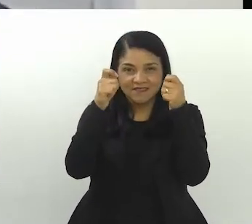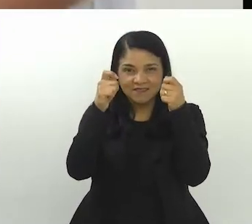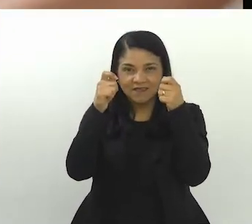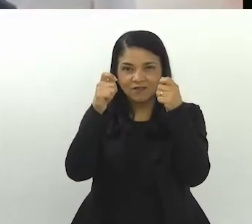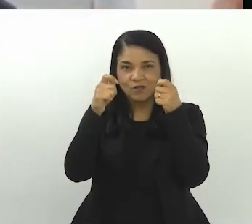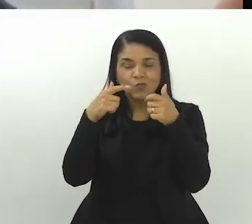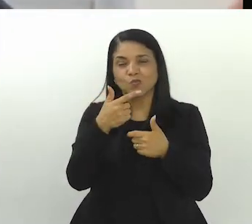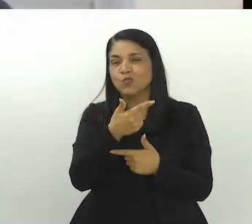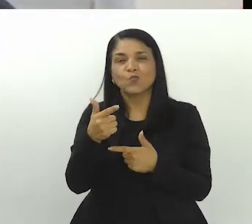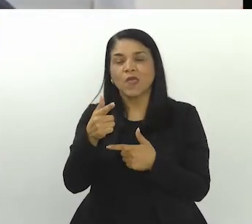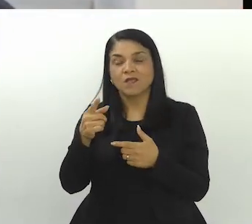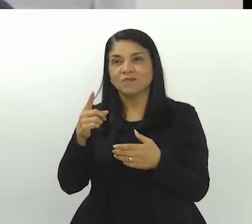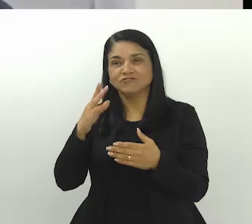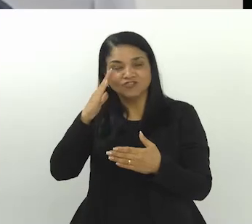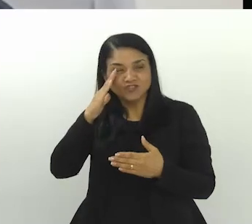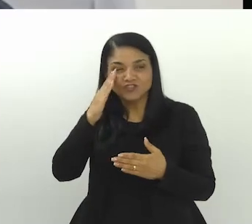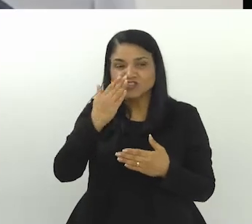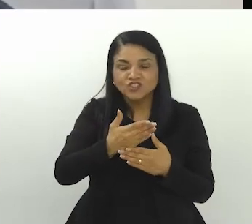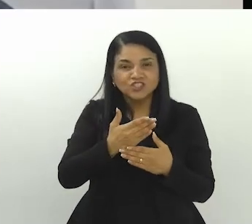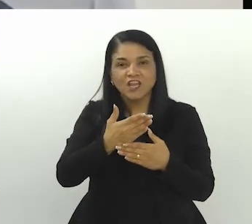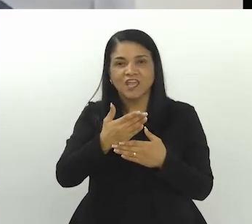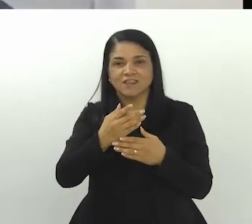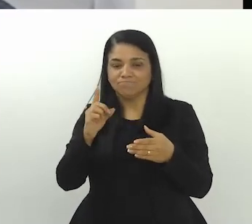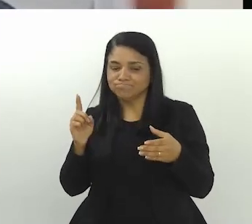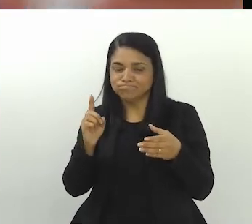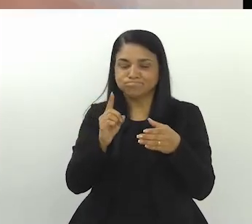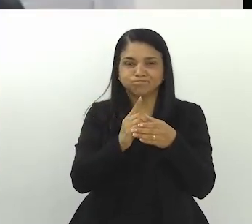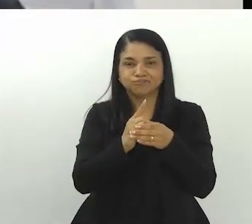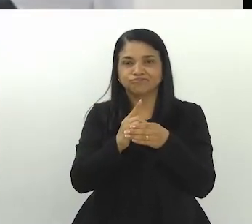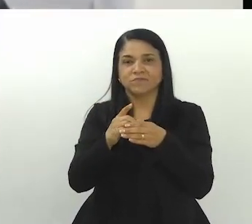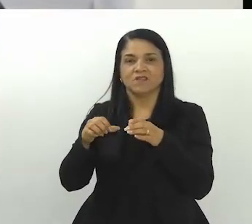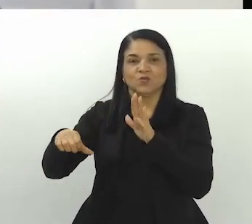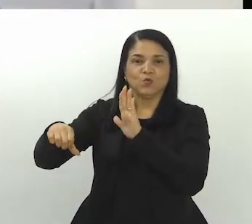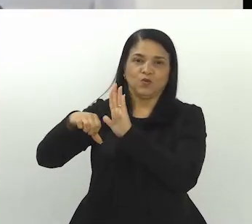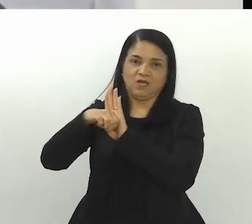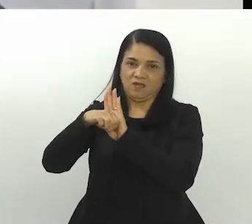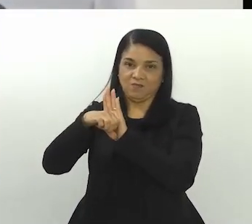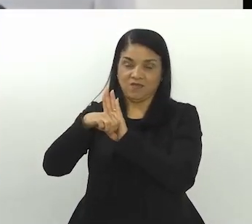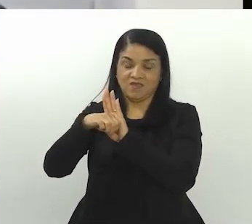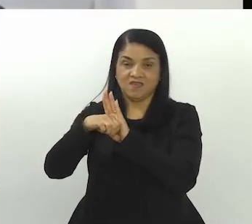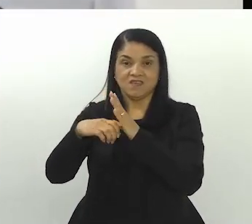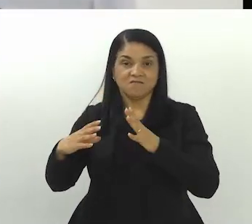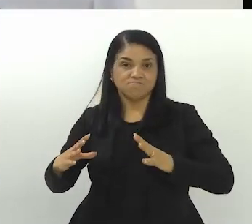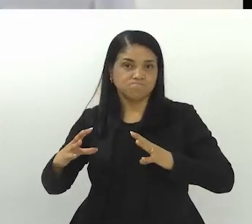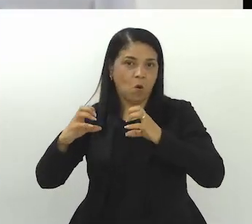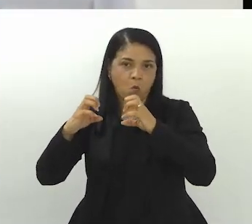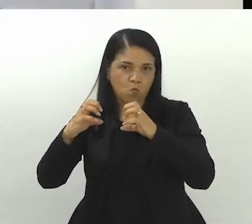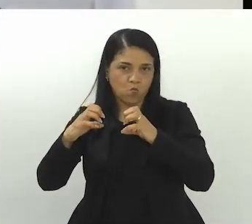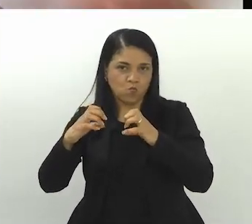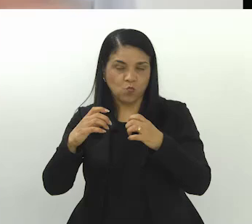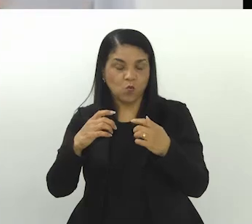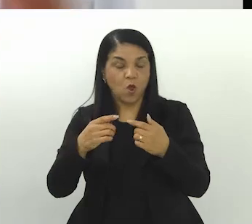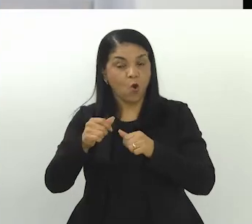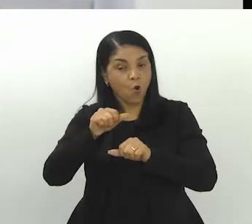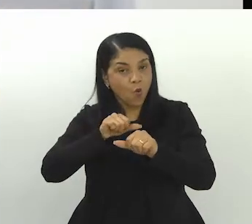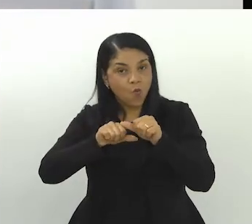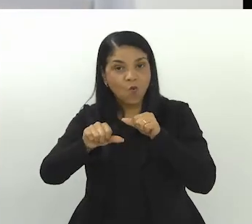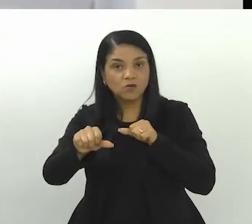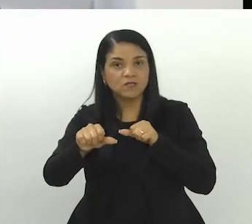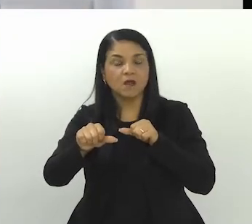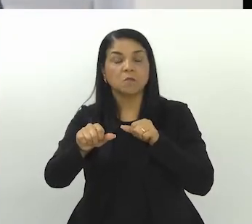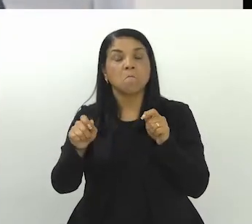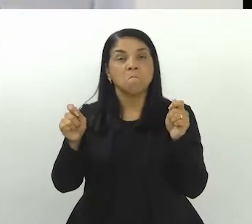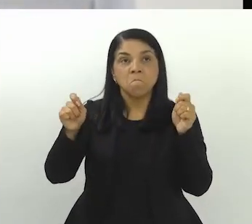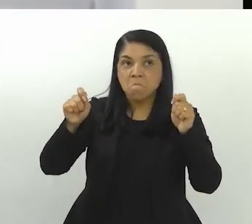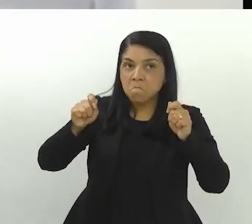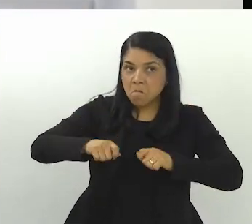entre infiltração do crime organizado nas torcidas e ampliação dos confrontos entre elas. Pelo contrário, pode